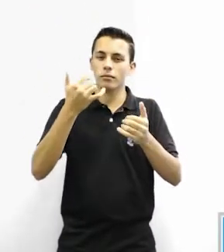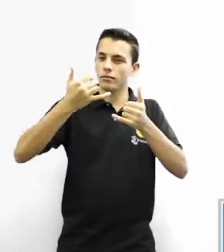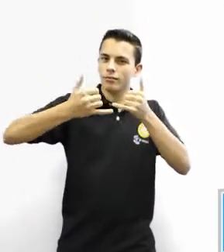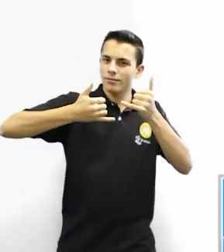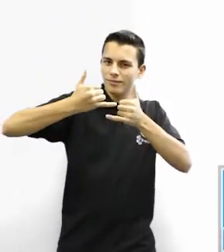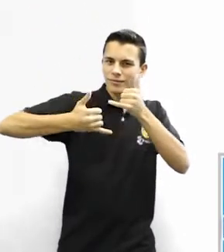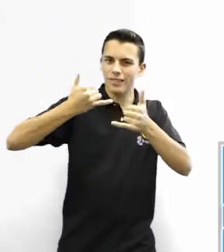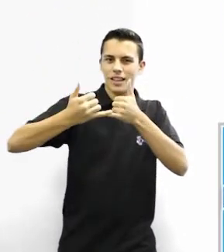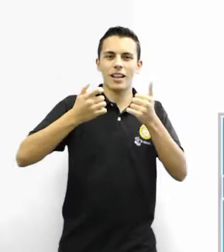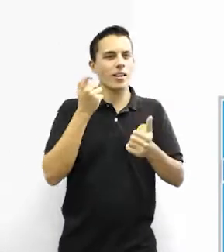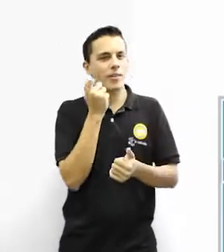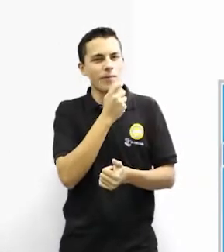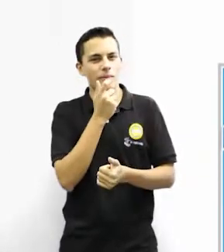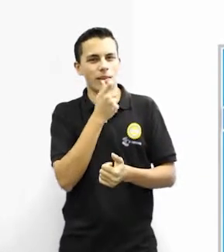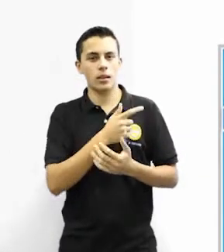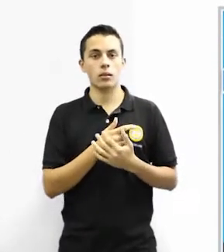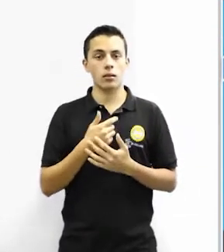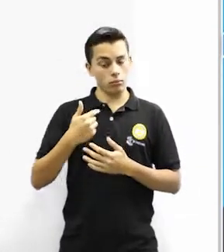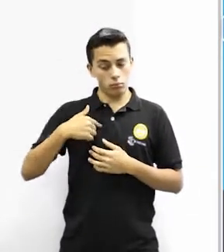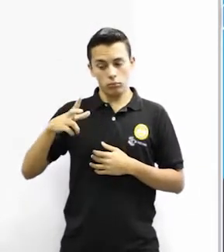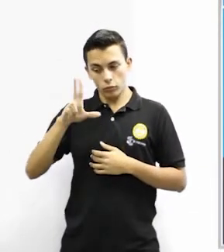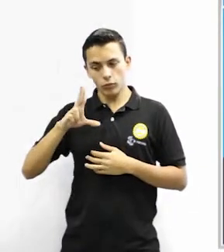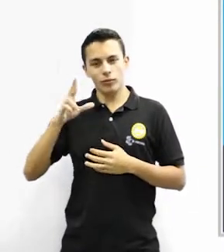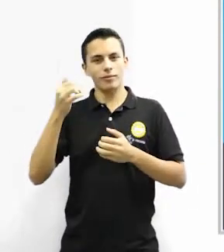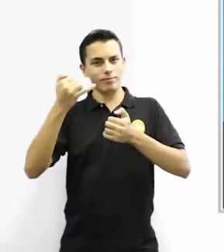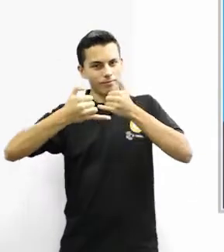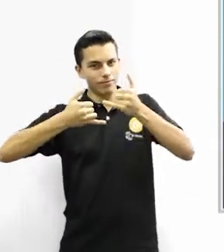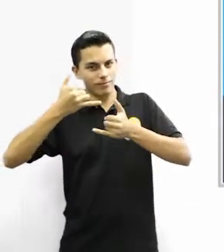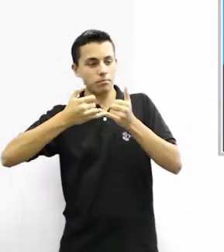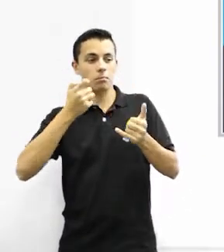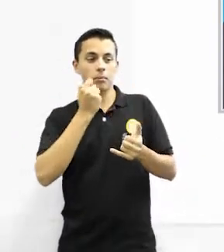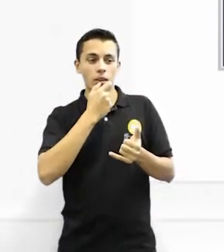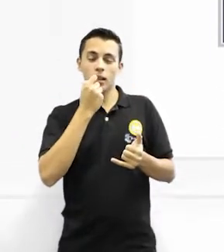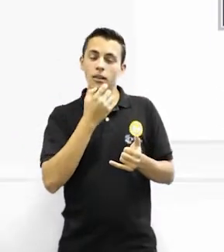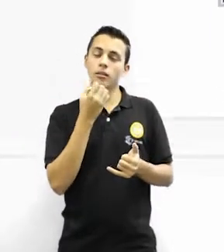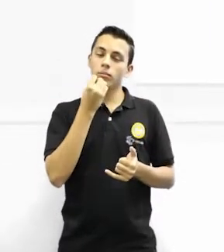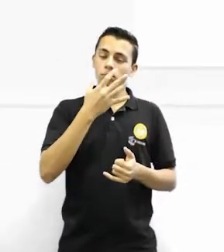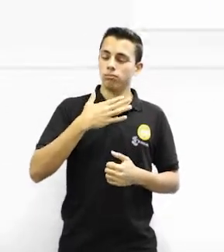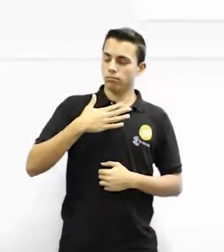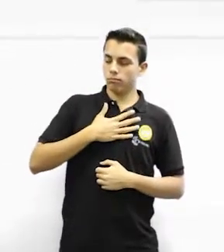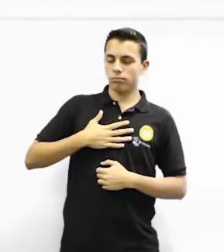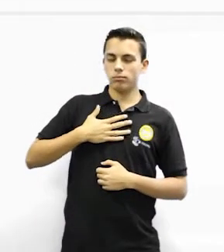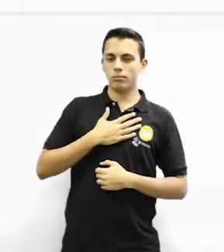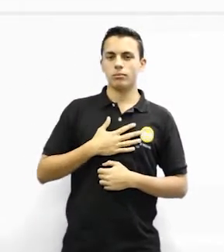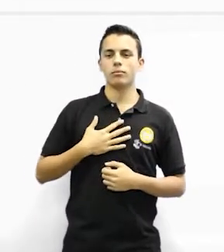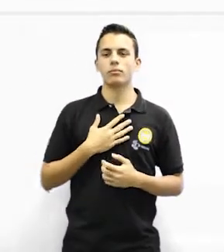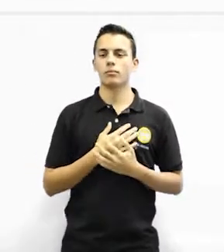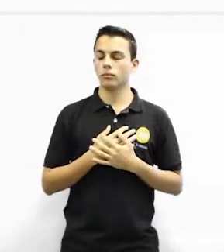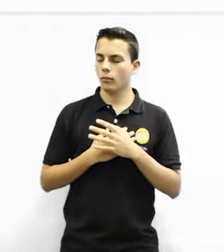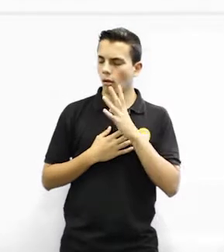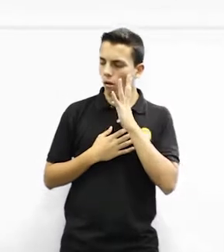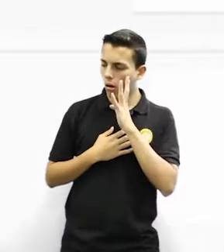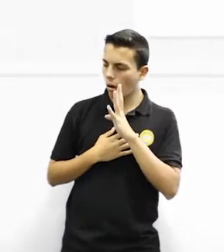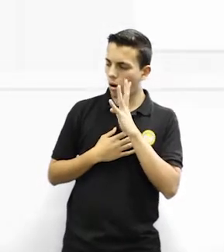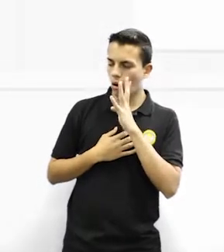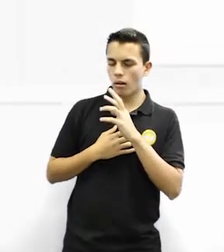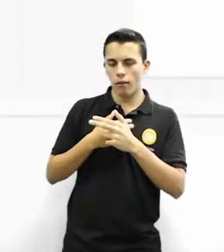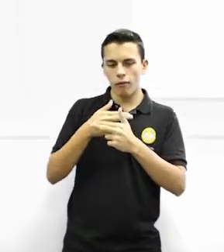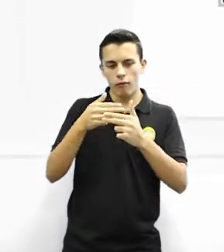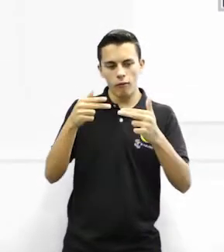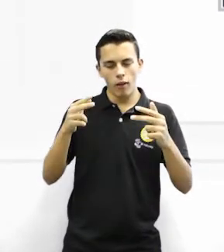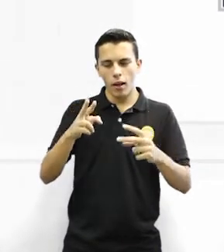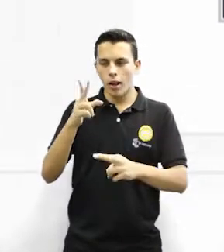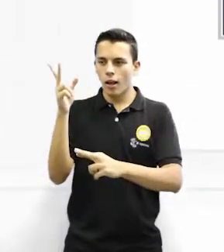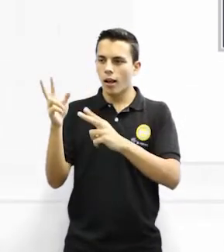Eu utilizo muito a questão do lúdico e do humor. Olha, né? Que interessante. Várias coisas diferentes. Nós